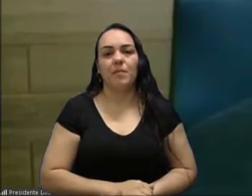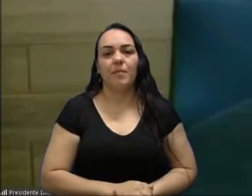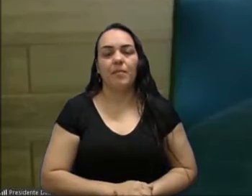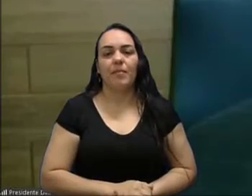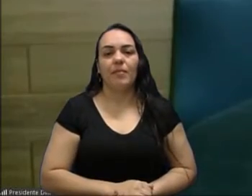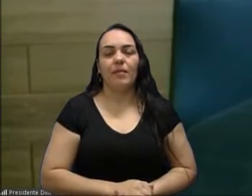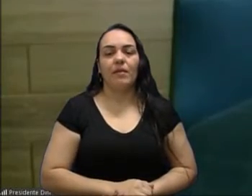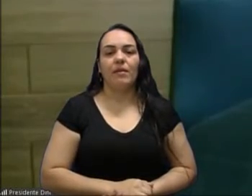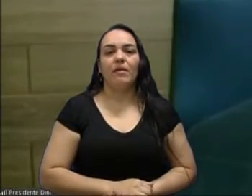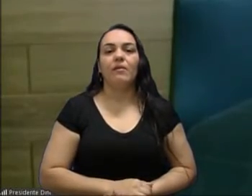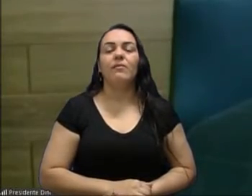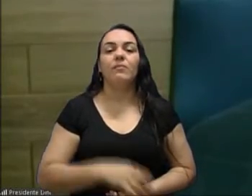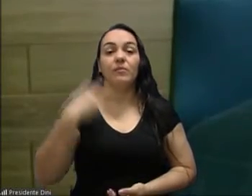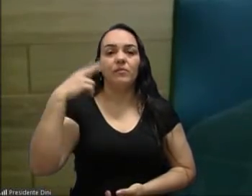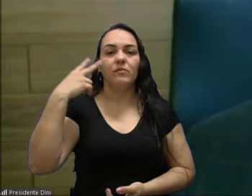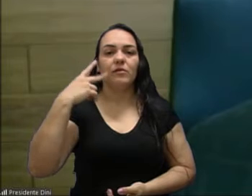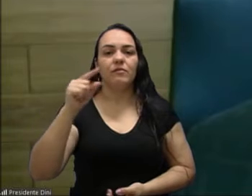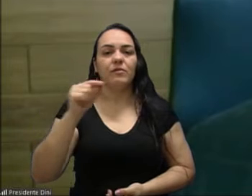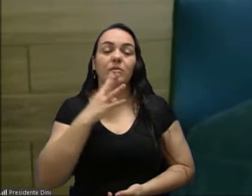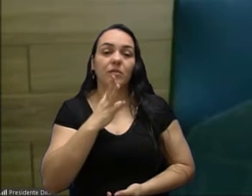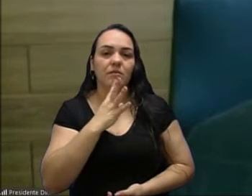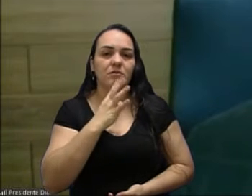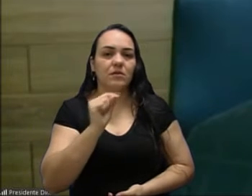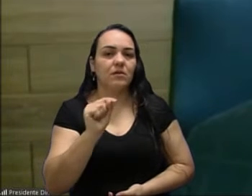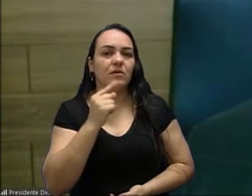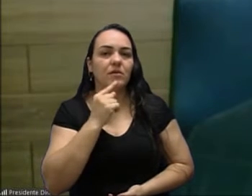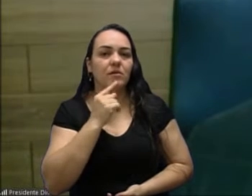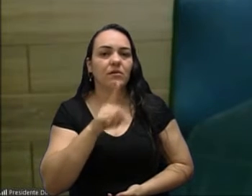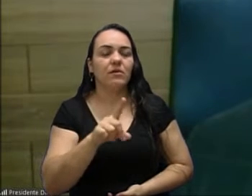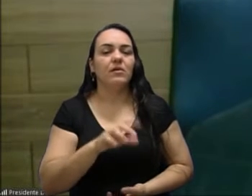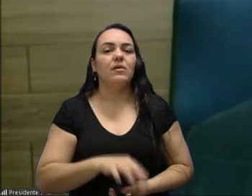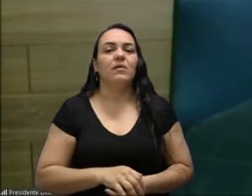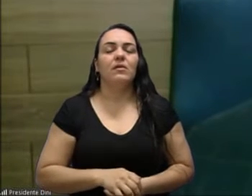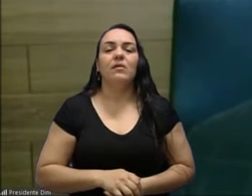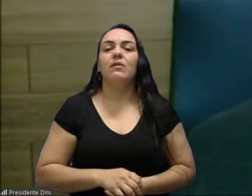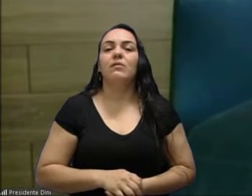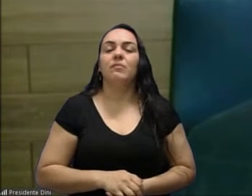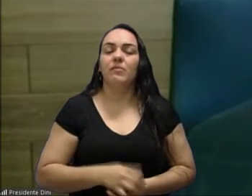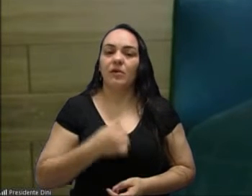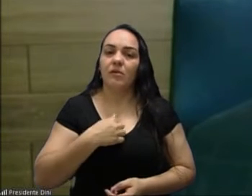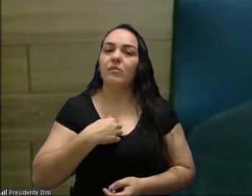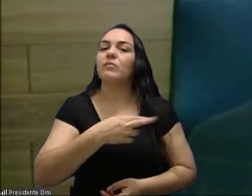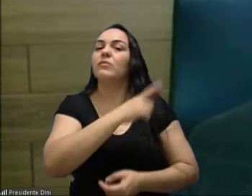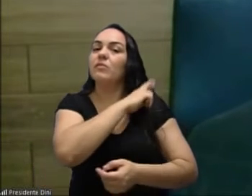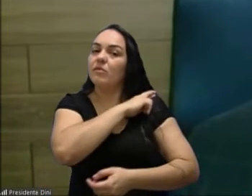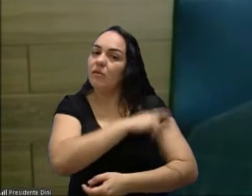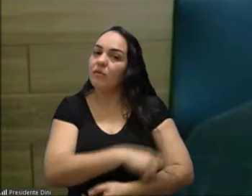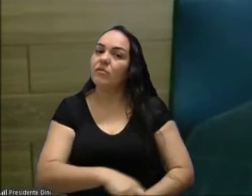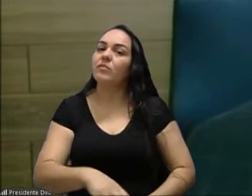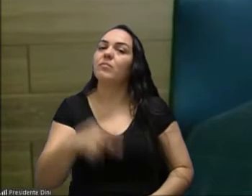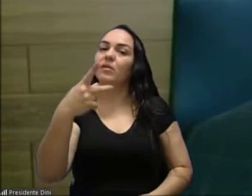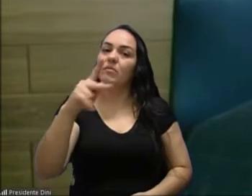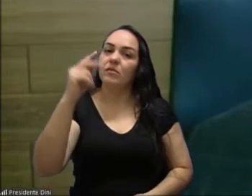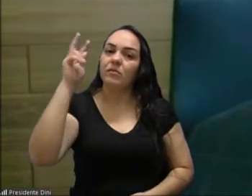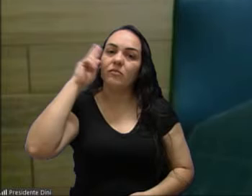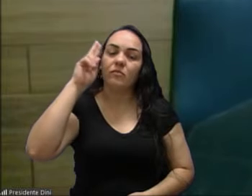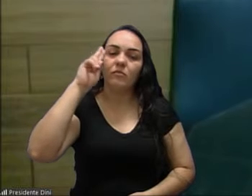Vereador Mário, para o seu conhecimento, vereador, conhecimento esse que eu pleno respeito pela sua história,